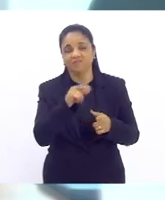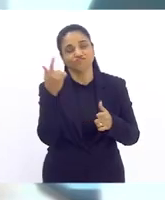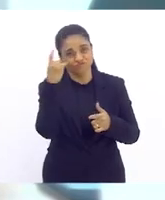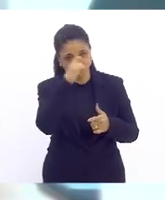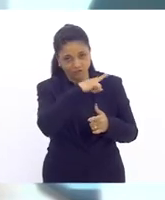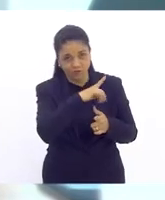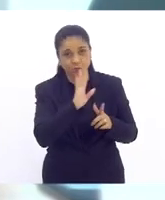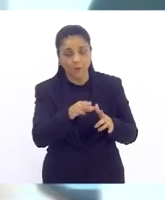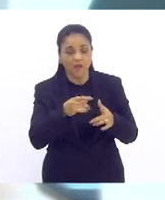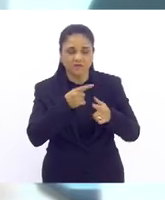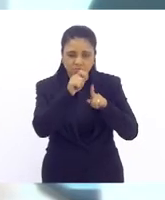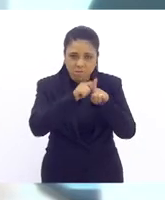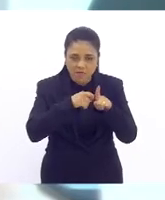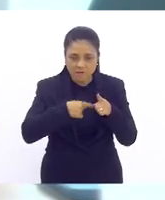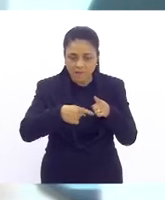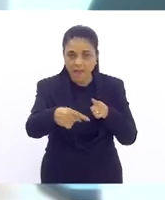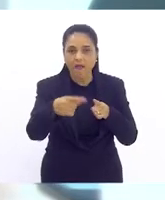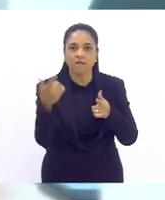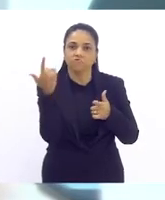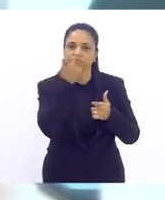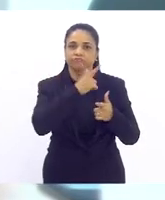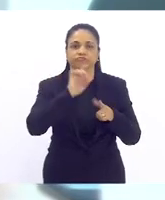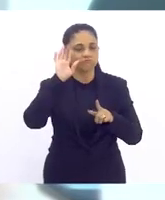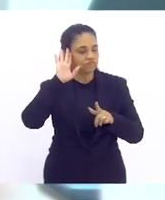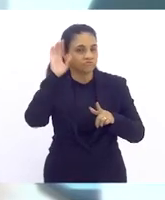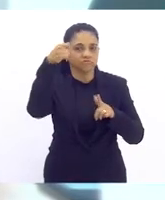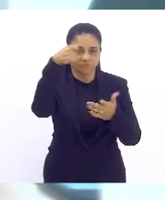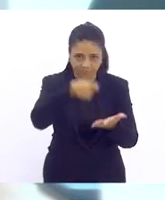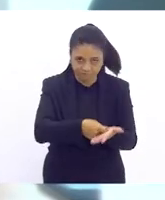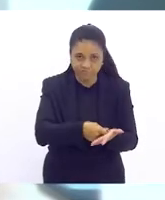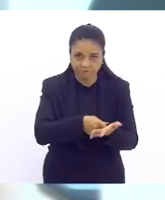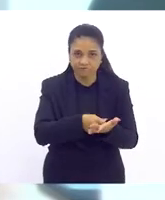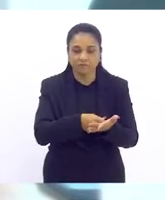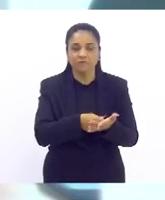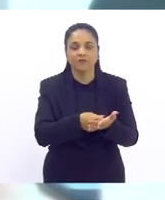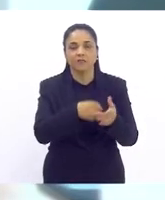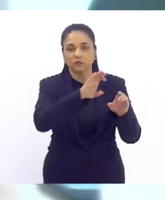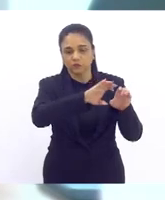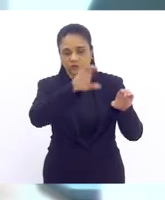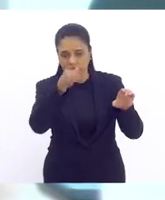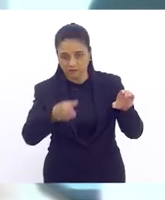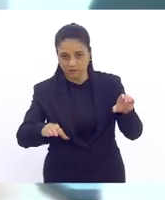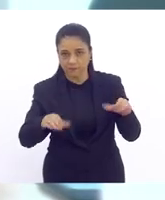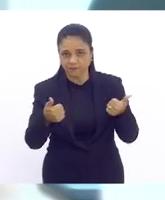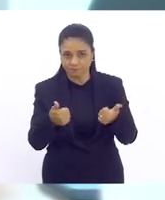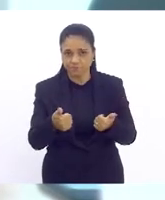nos próximos meses a gente tem um desfecho favorável para para aquele sistema lá de Alcântara